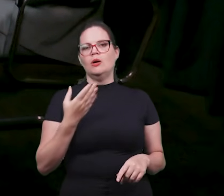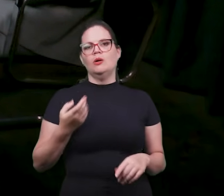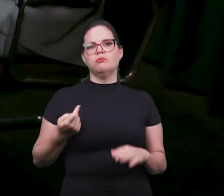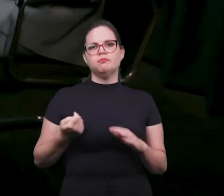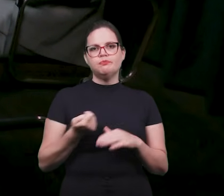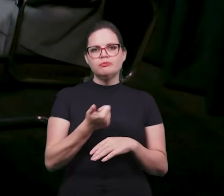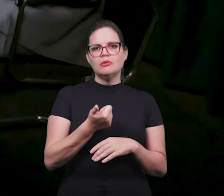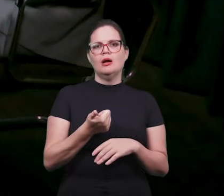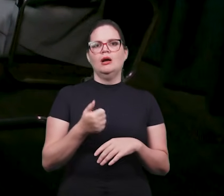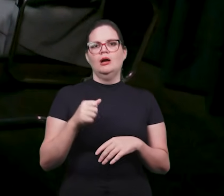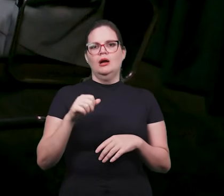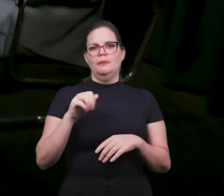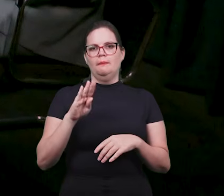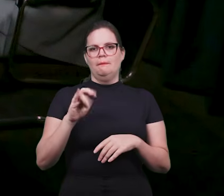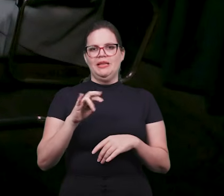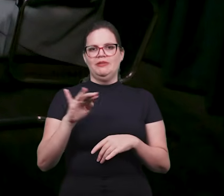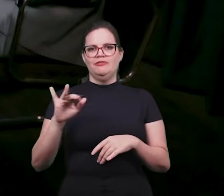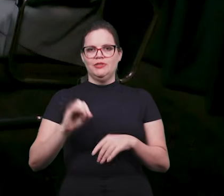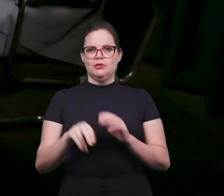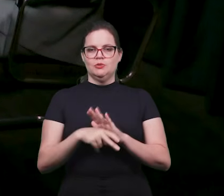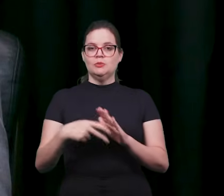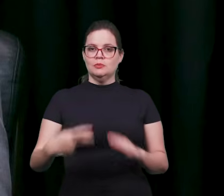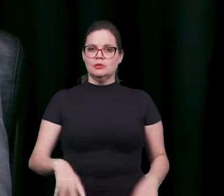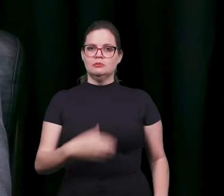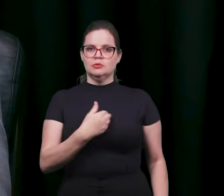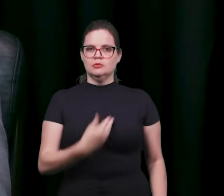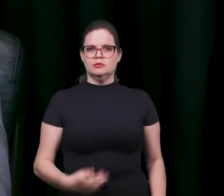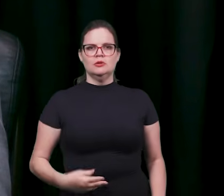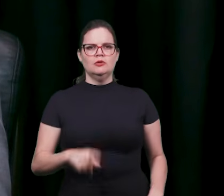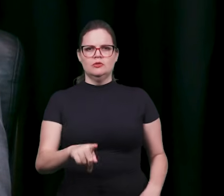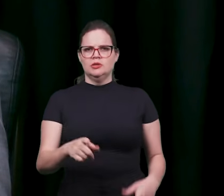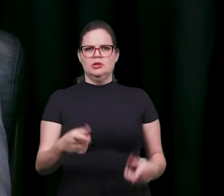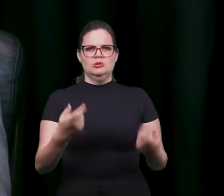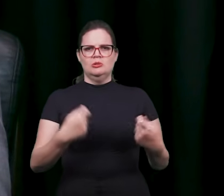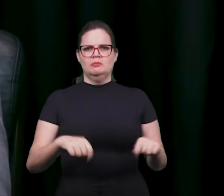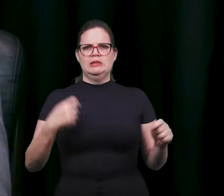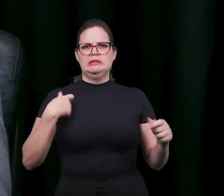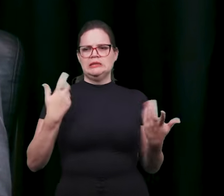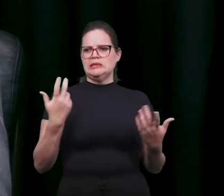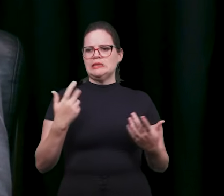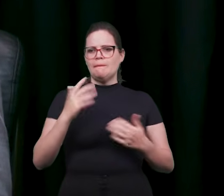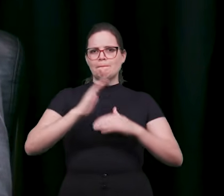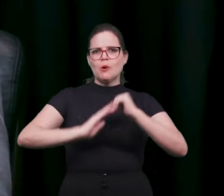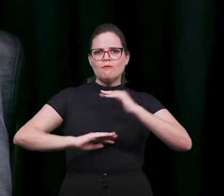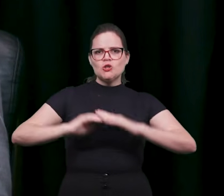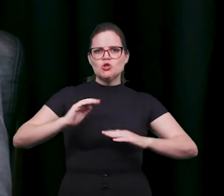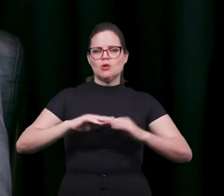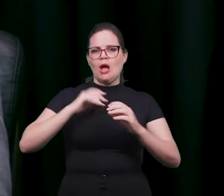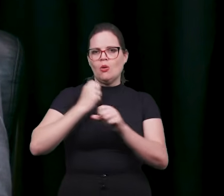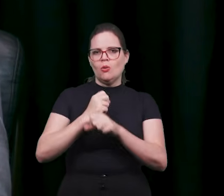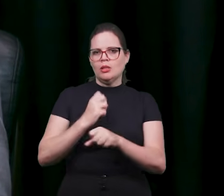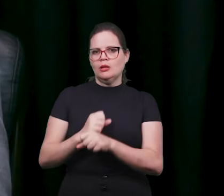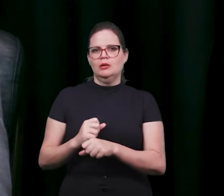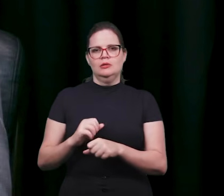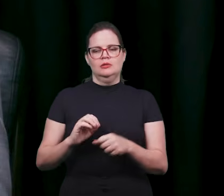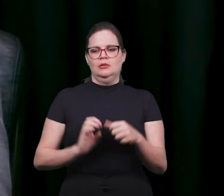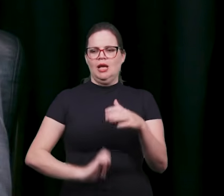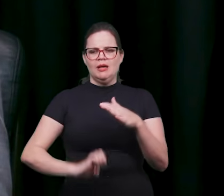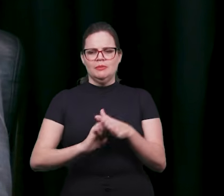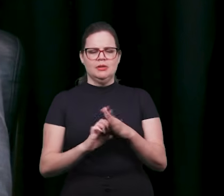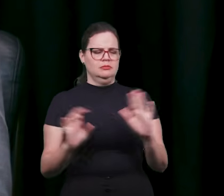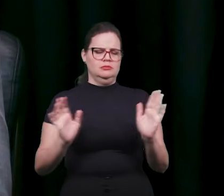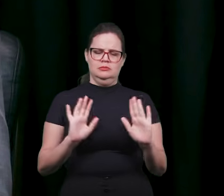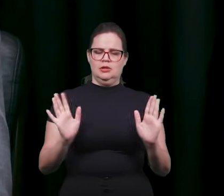desta formalização. E você não precisa ser um expert em contabilidade. Sim. E nem empresarial, porque isso foi facilitado